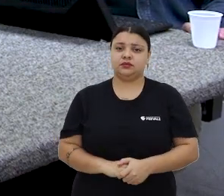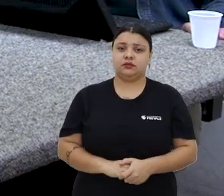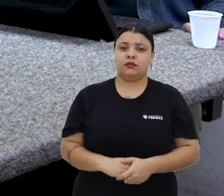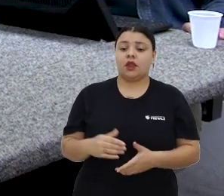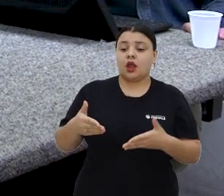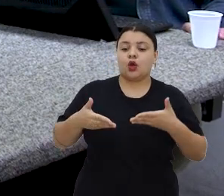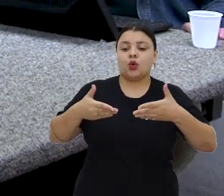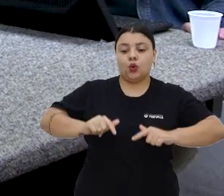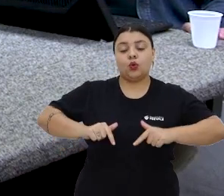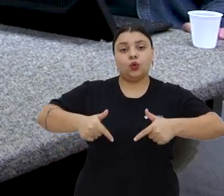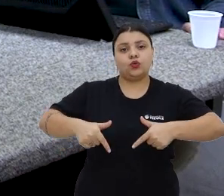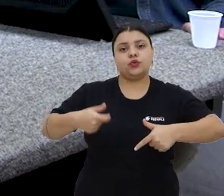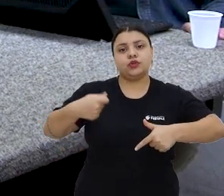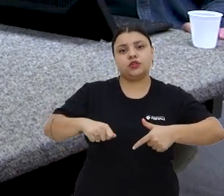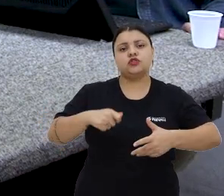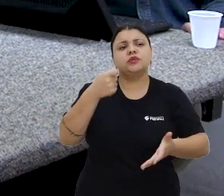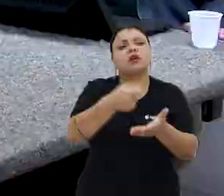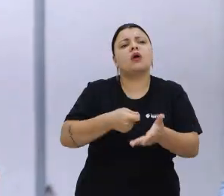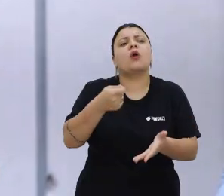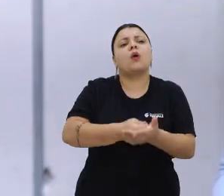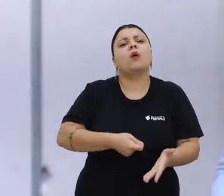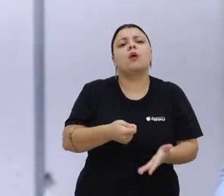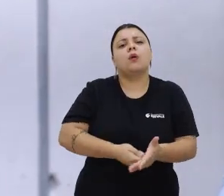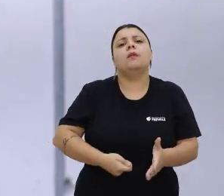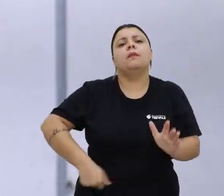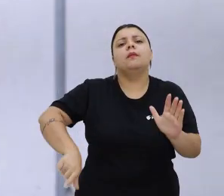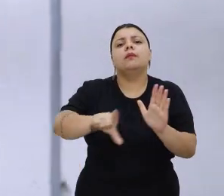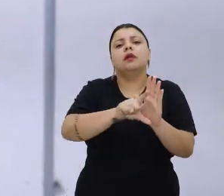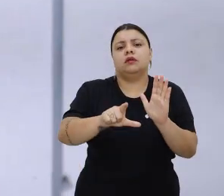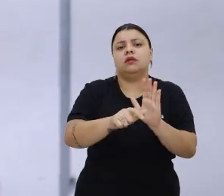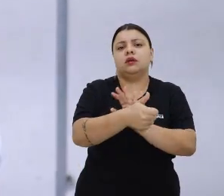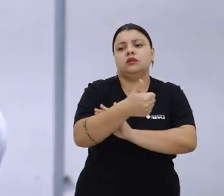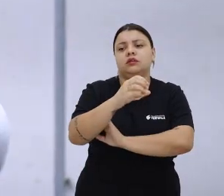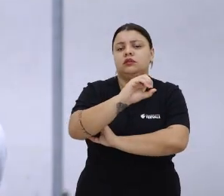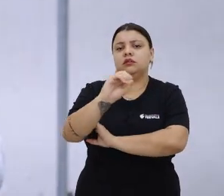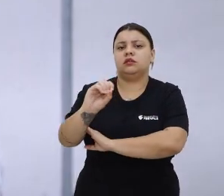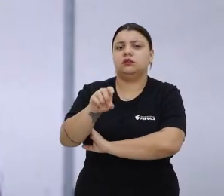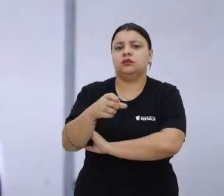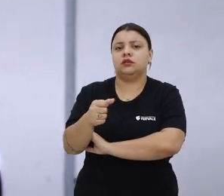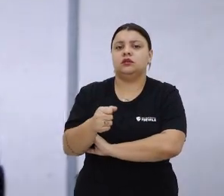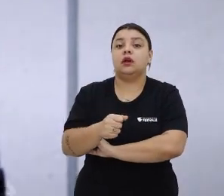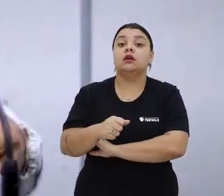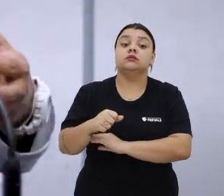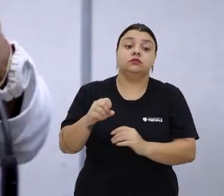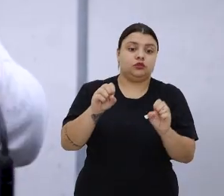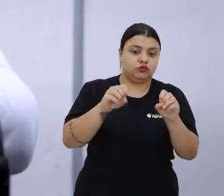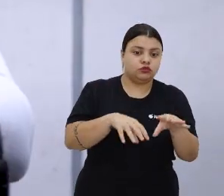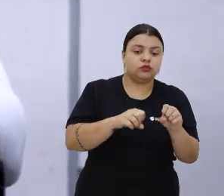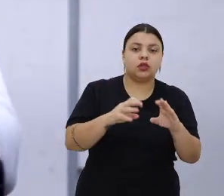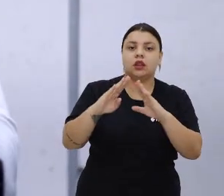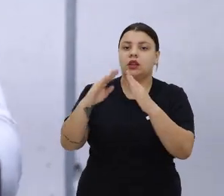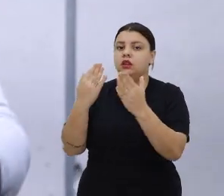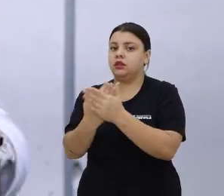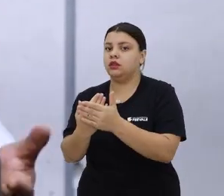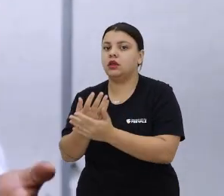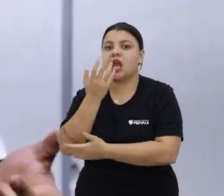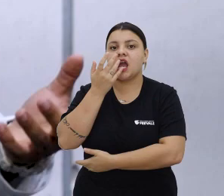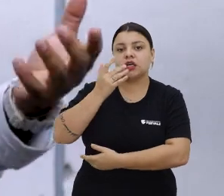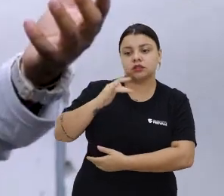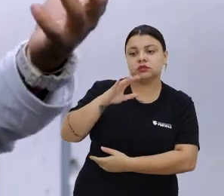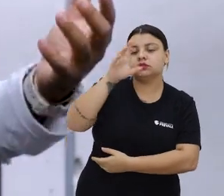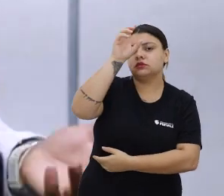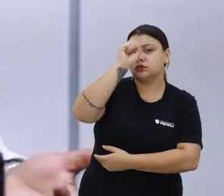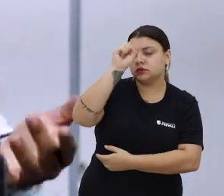hoje a gente tem que fazer um movimento de cobrar com que a Lei 10.639 seja aplicada nas escolas, que as crianças